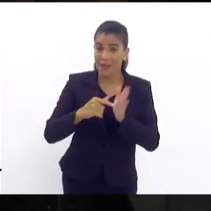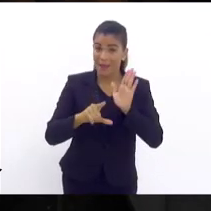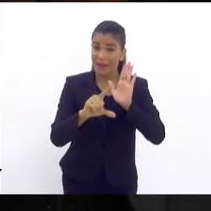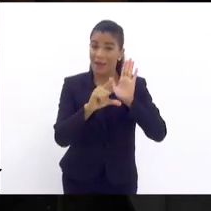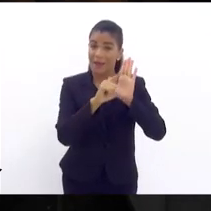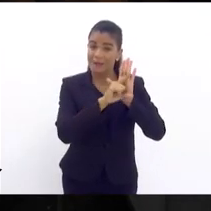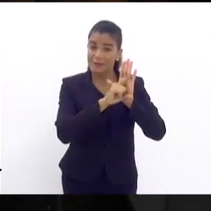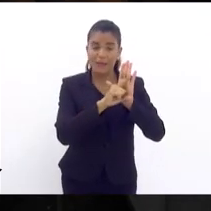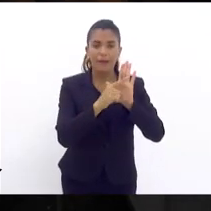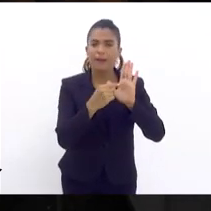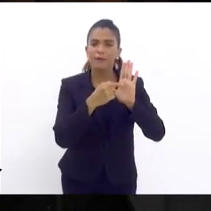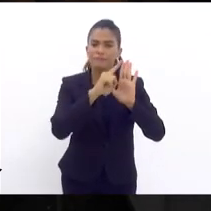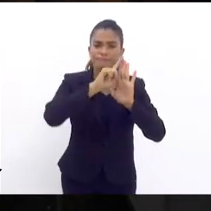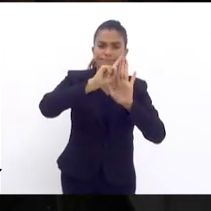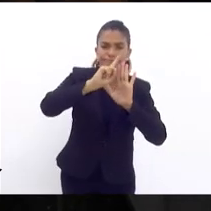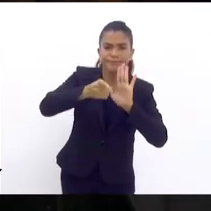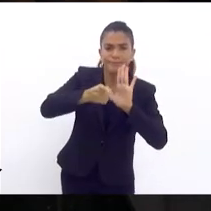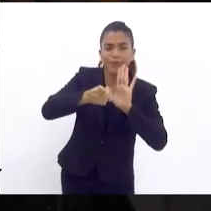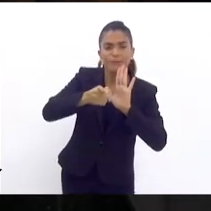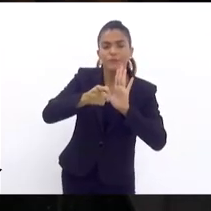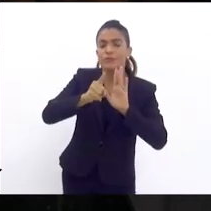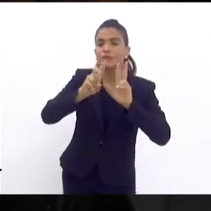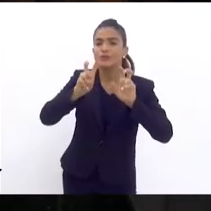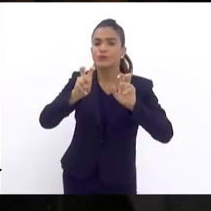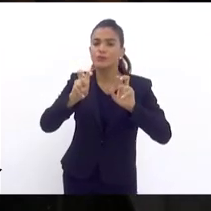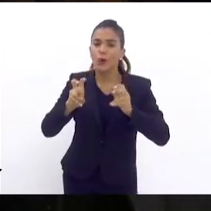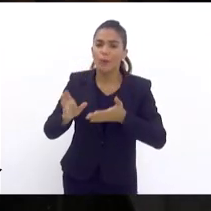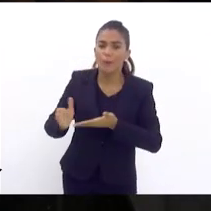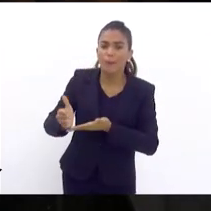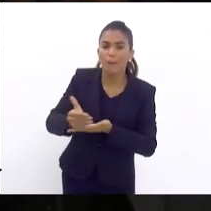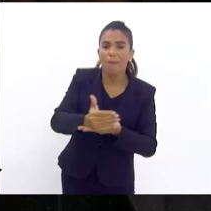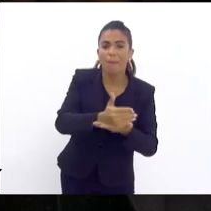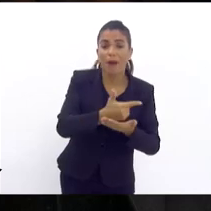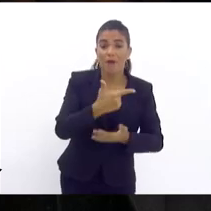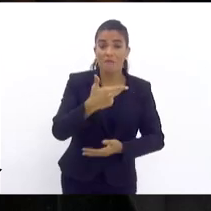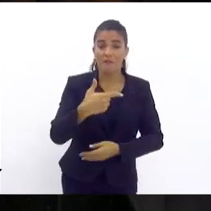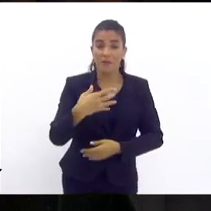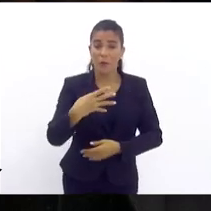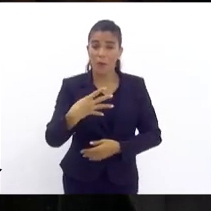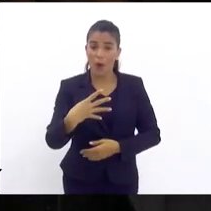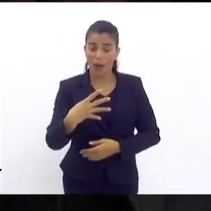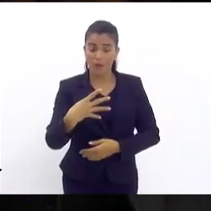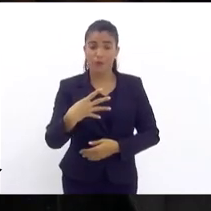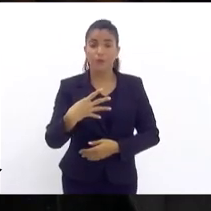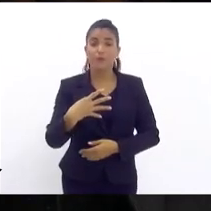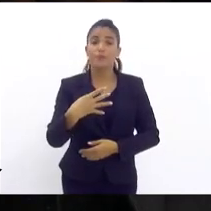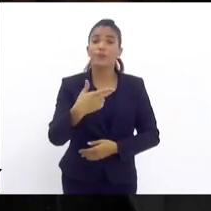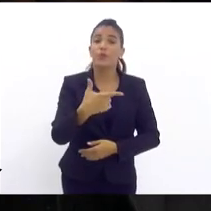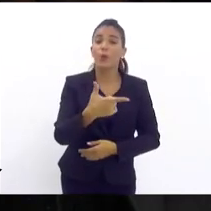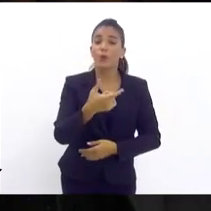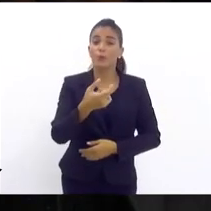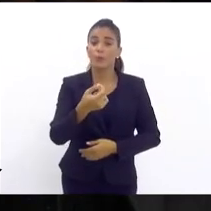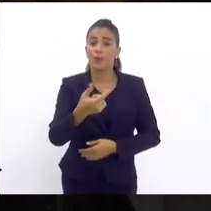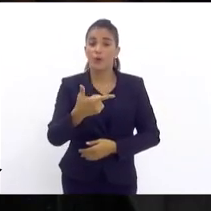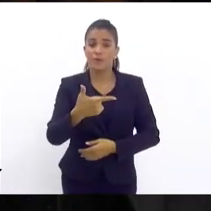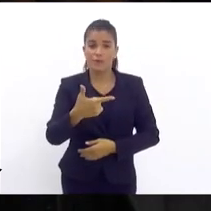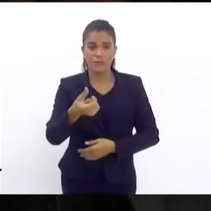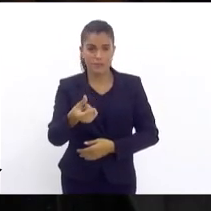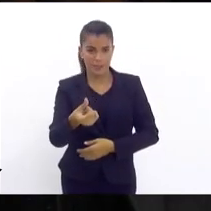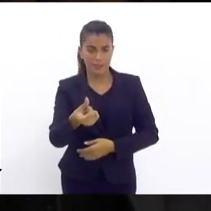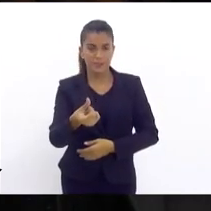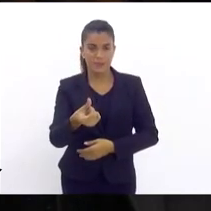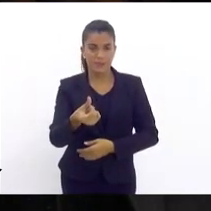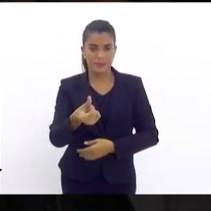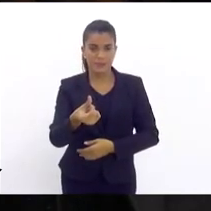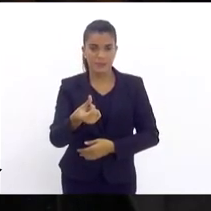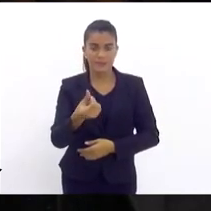de receitas para 24 25 e 2026 os três